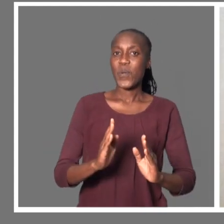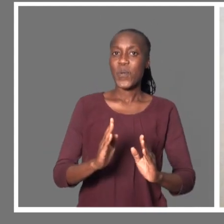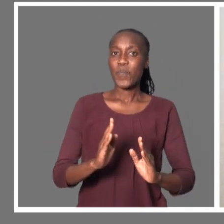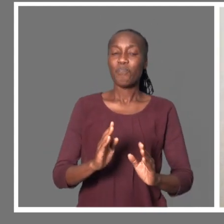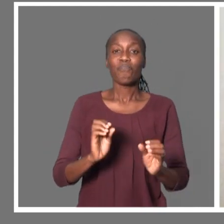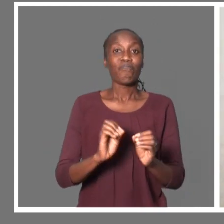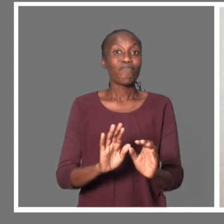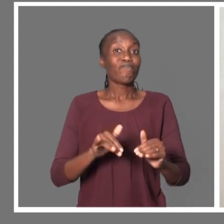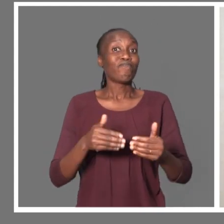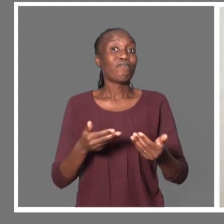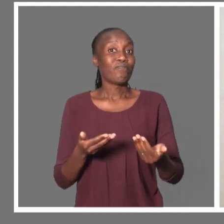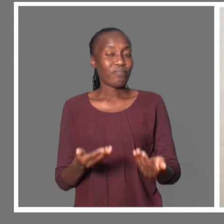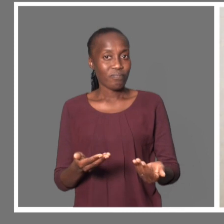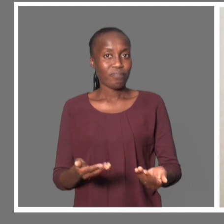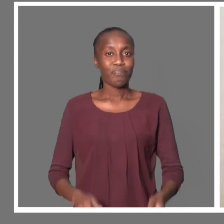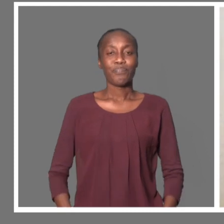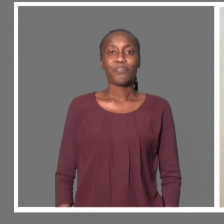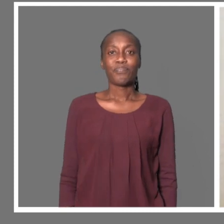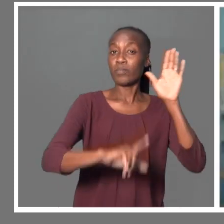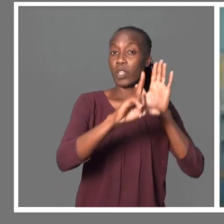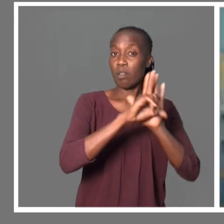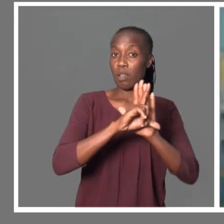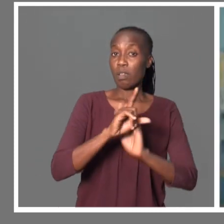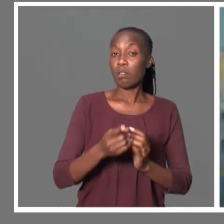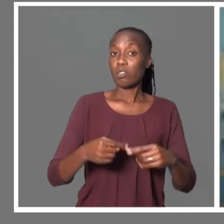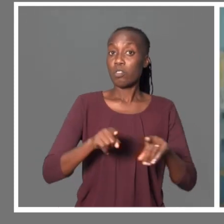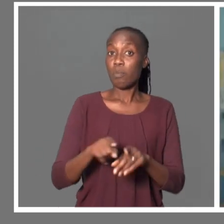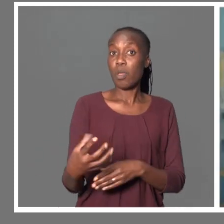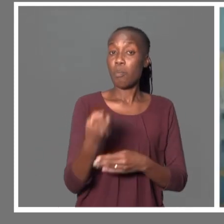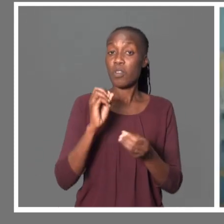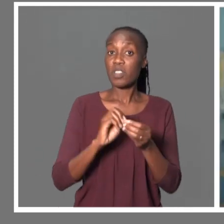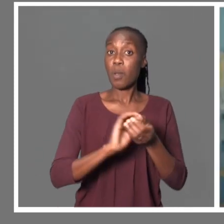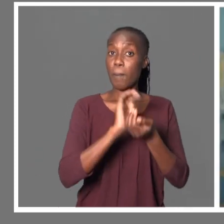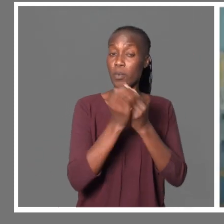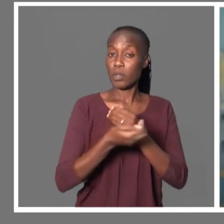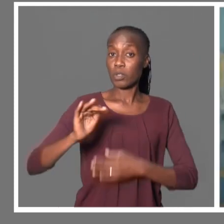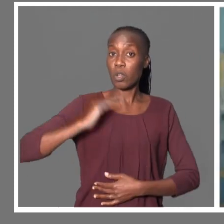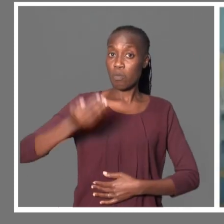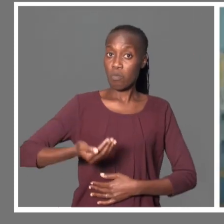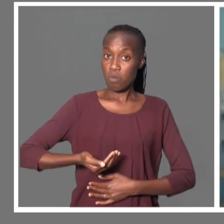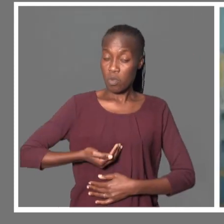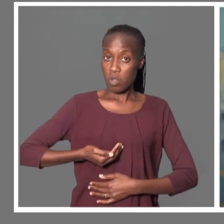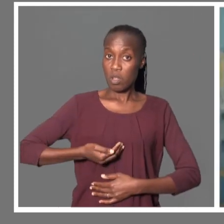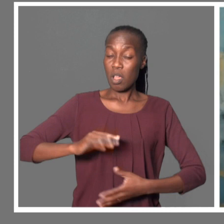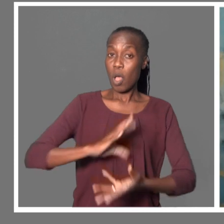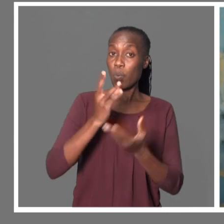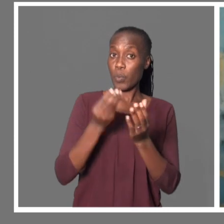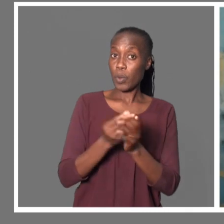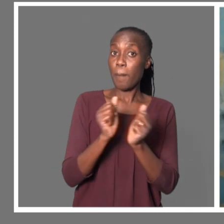filhos, as filhas que queremos. Leis também que protejam as mulheres, como